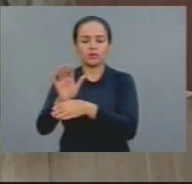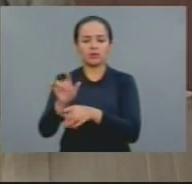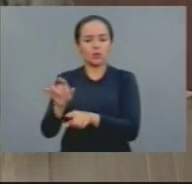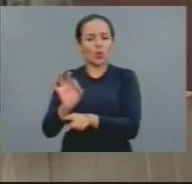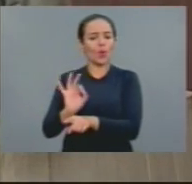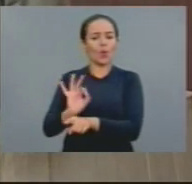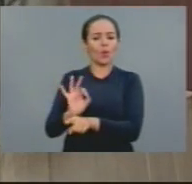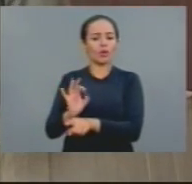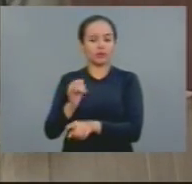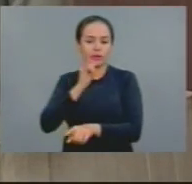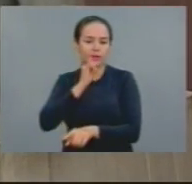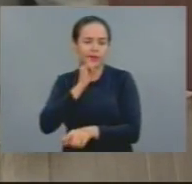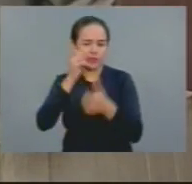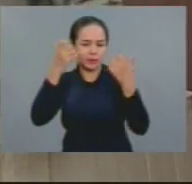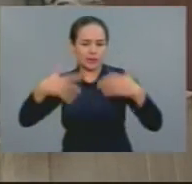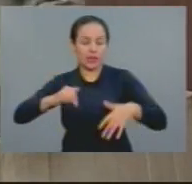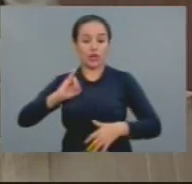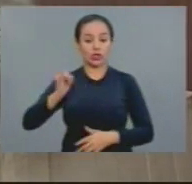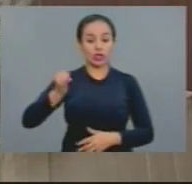em janeiro,